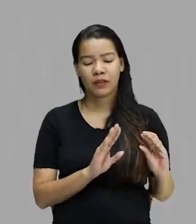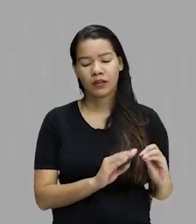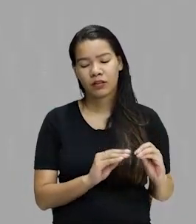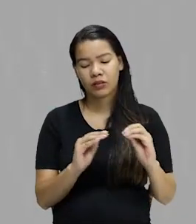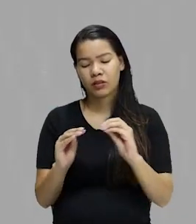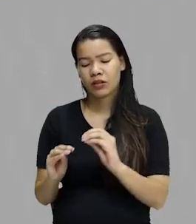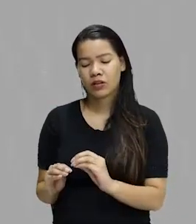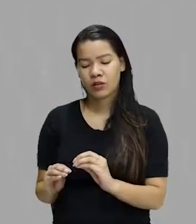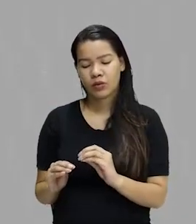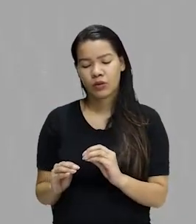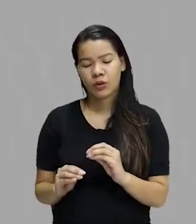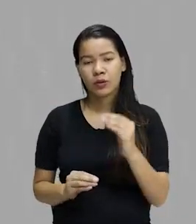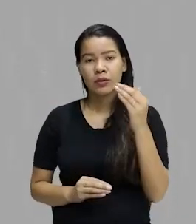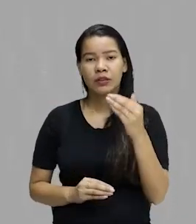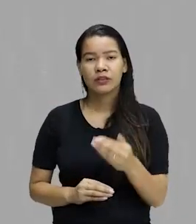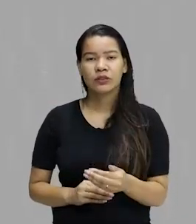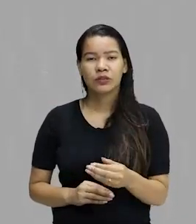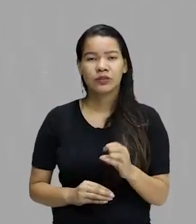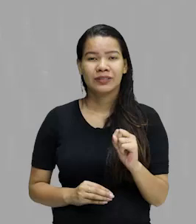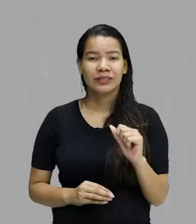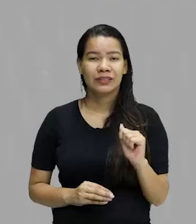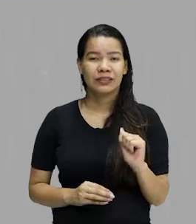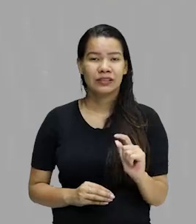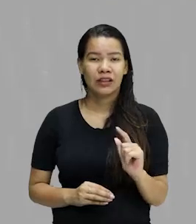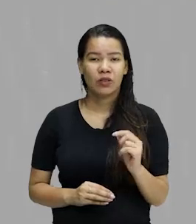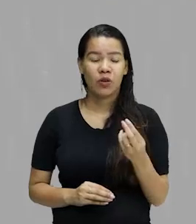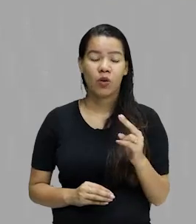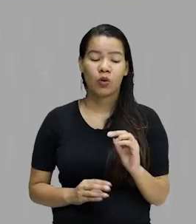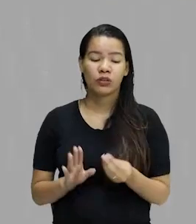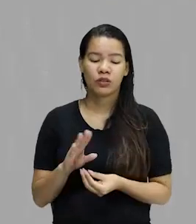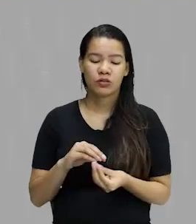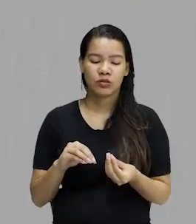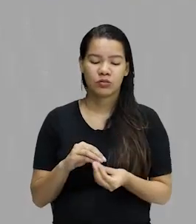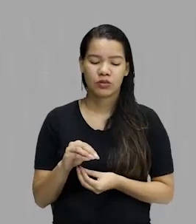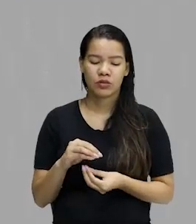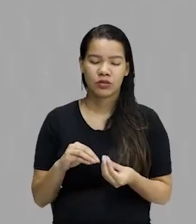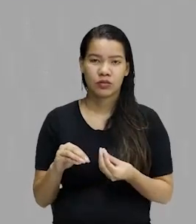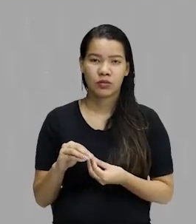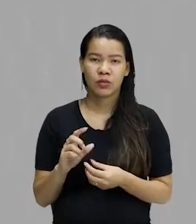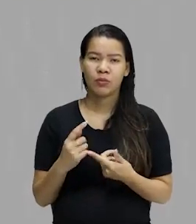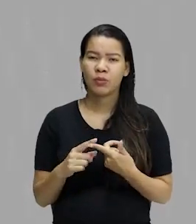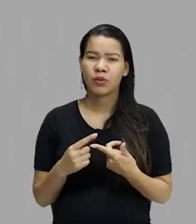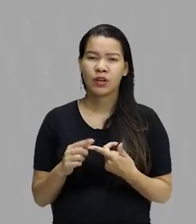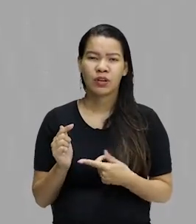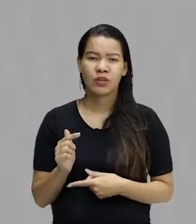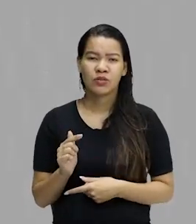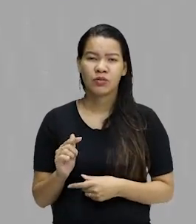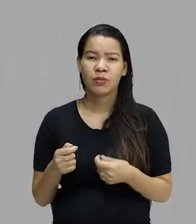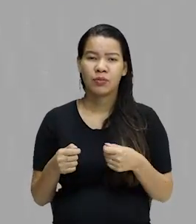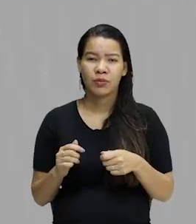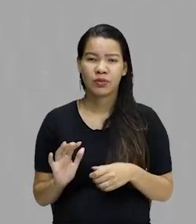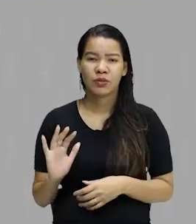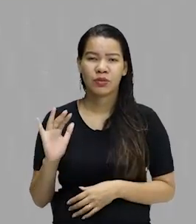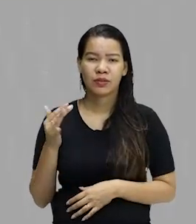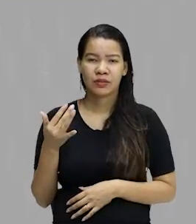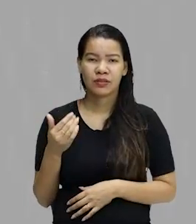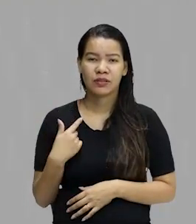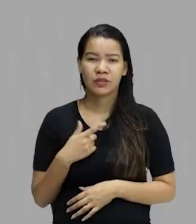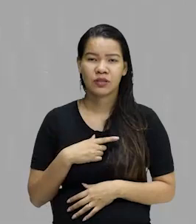metal presente no sal, né? Presente na solução. Para que isso possa acontecer, a gente vai ter